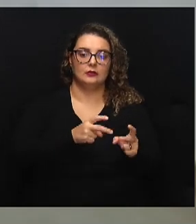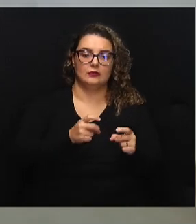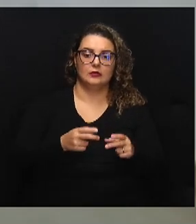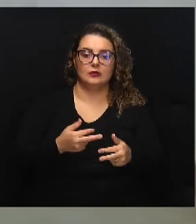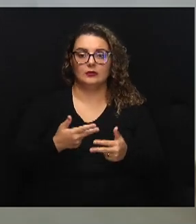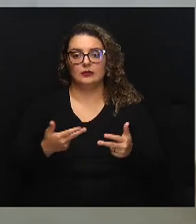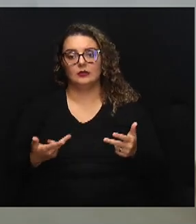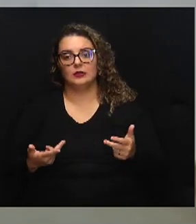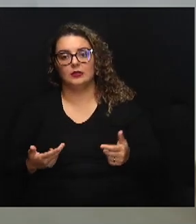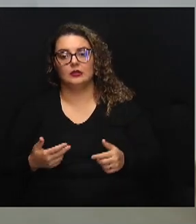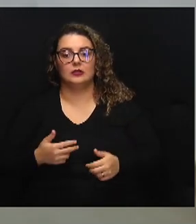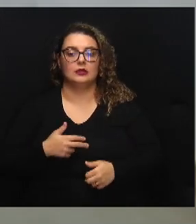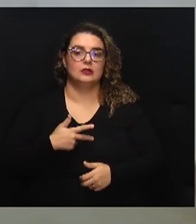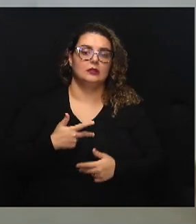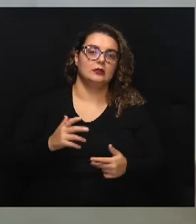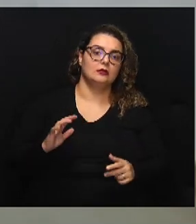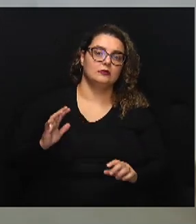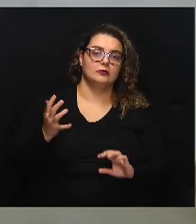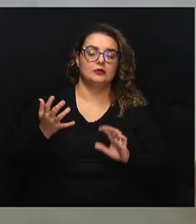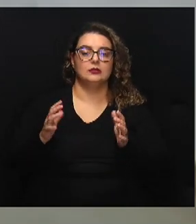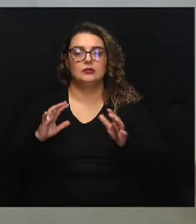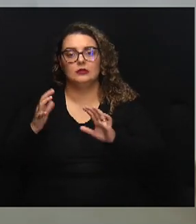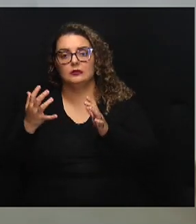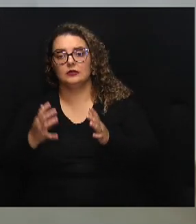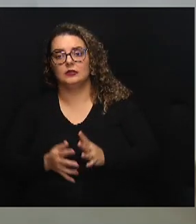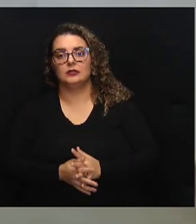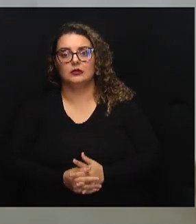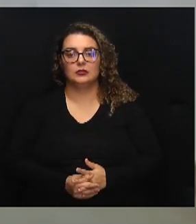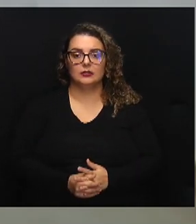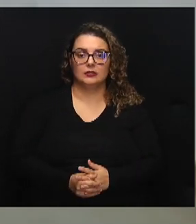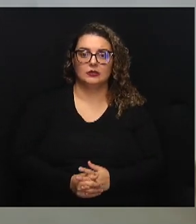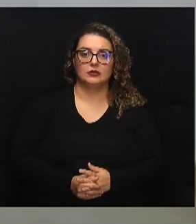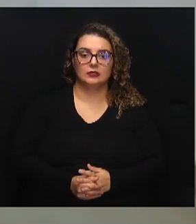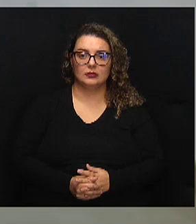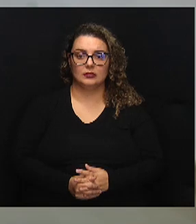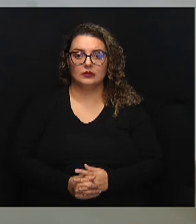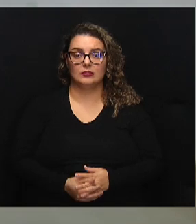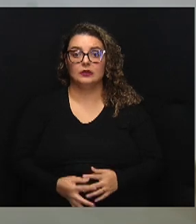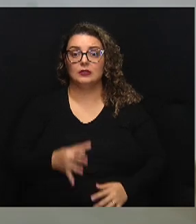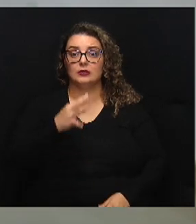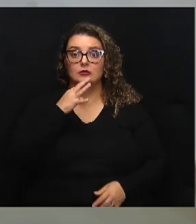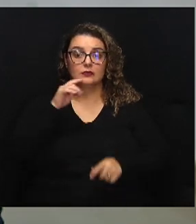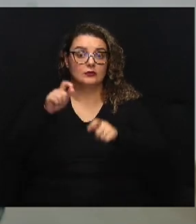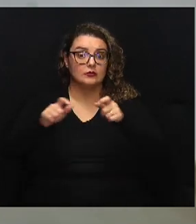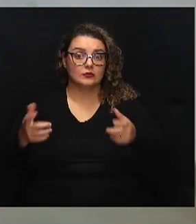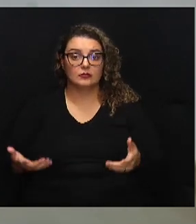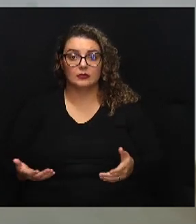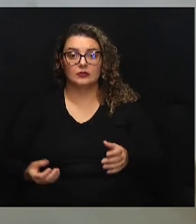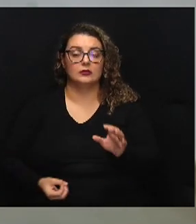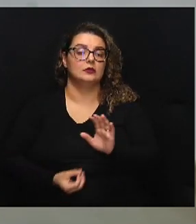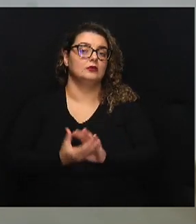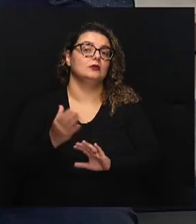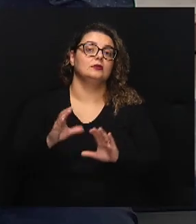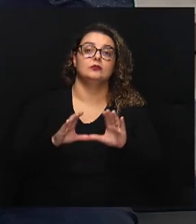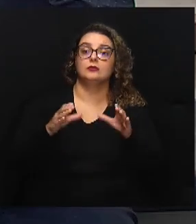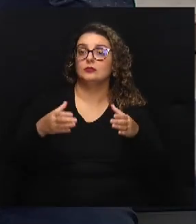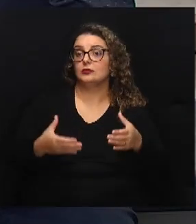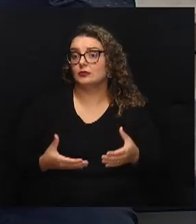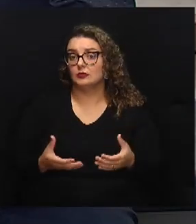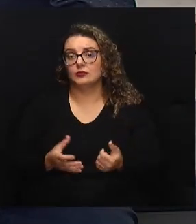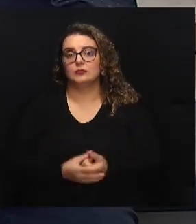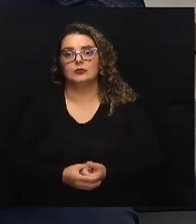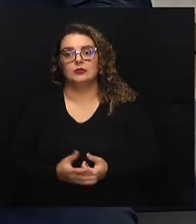coisas foram indo e conheci pessoas, formamos um grupo